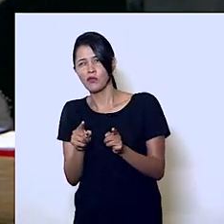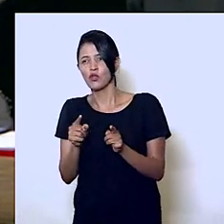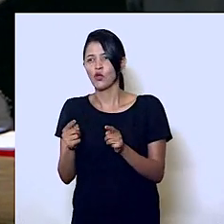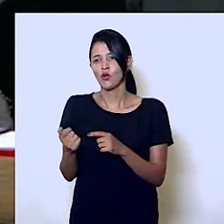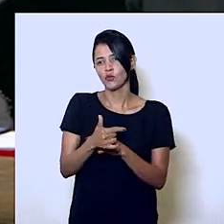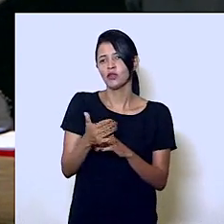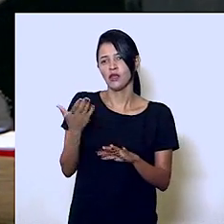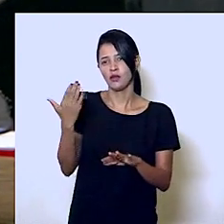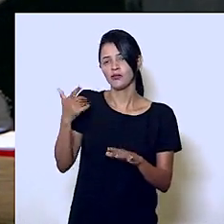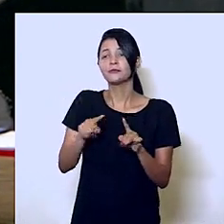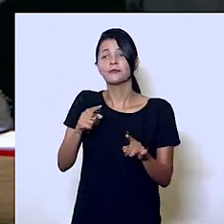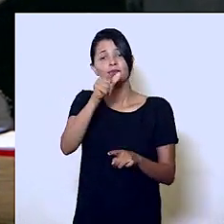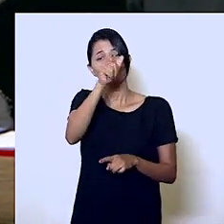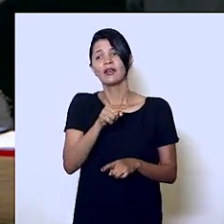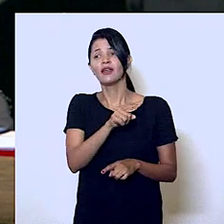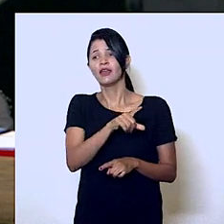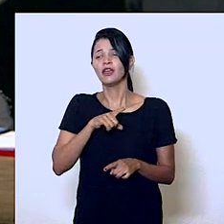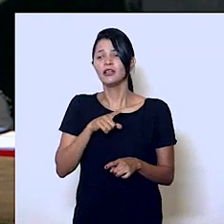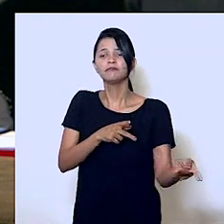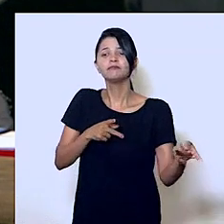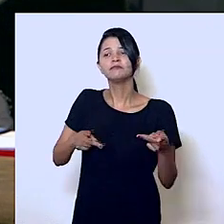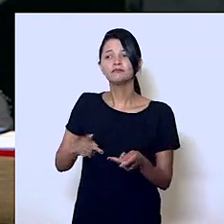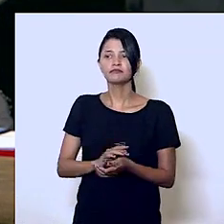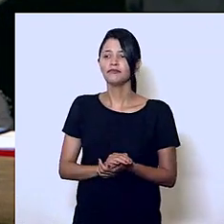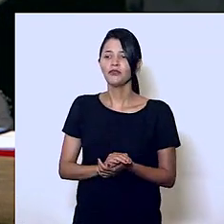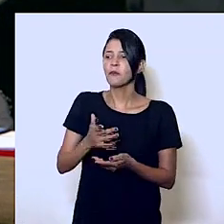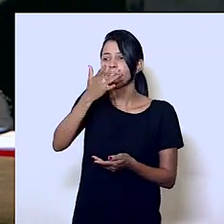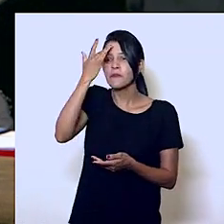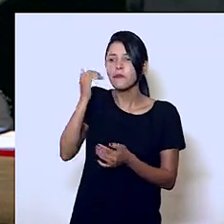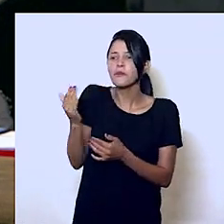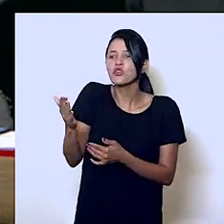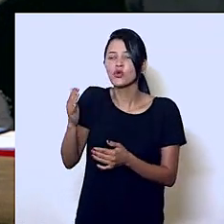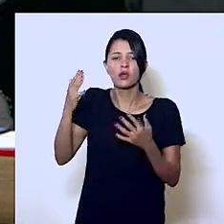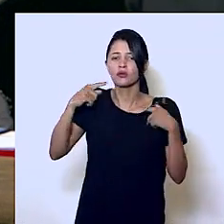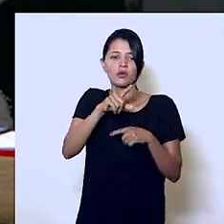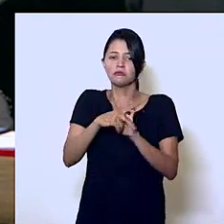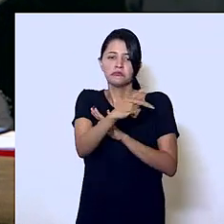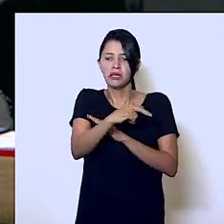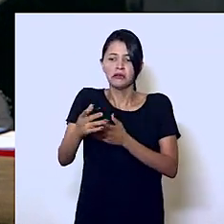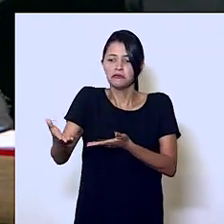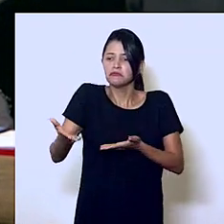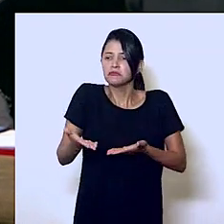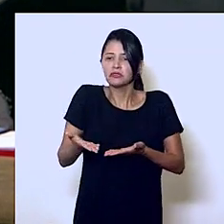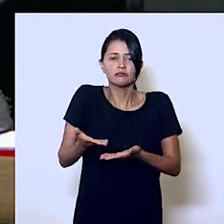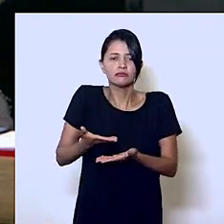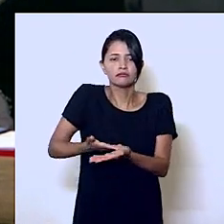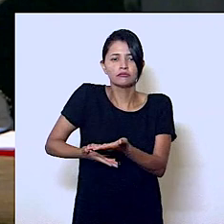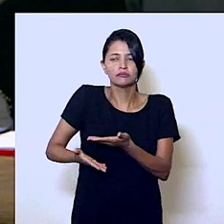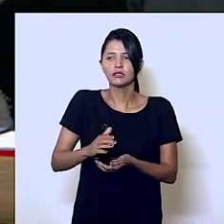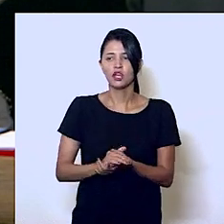homem que convida superlativos, né? Convida natural, também naturalmente. Então, eu vou contar 3 ou 4 casos que têm um pouco